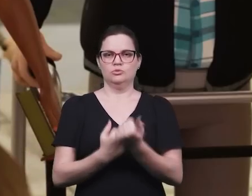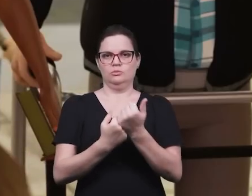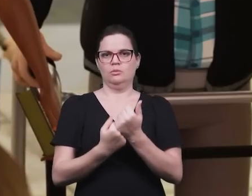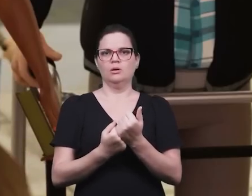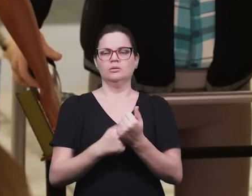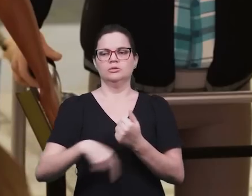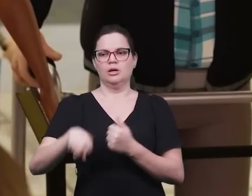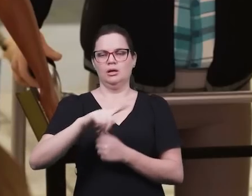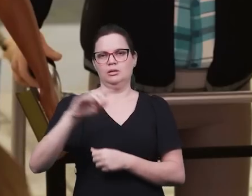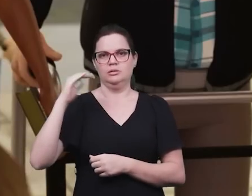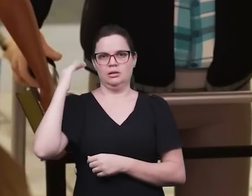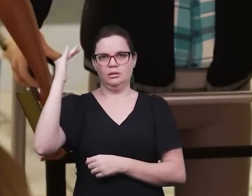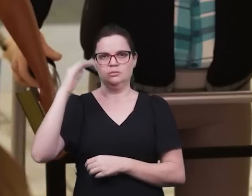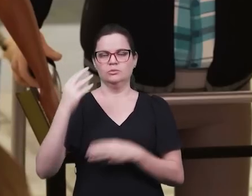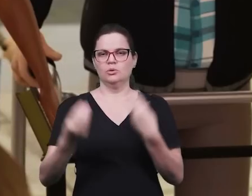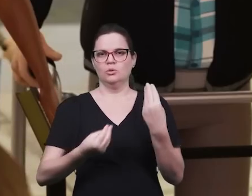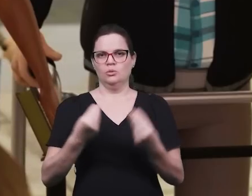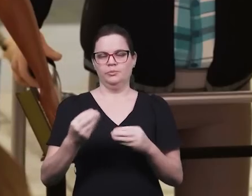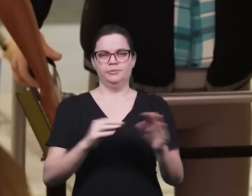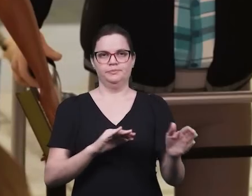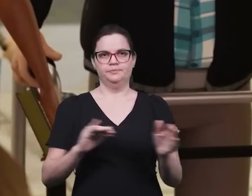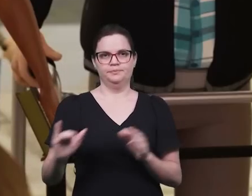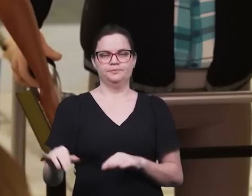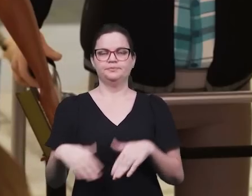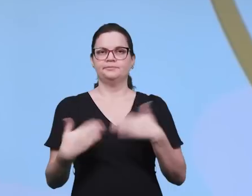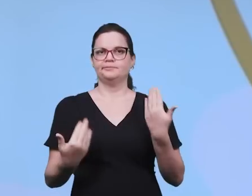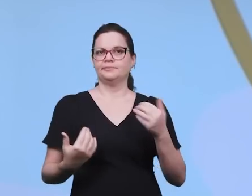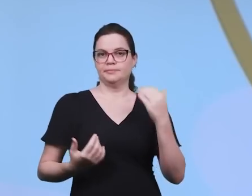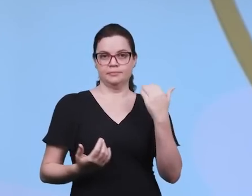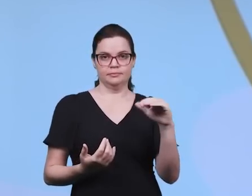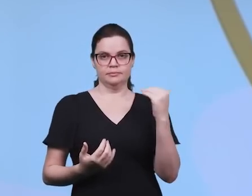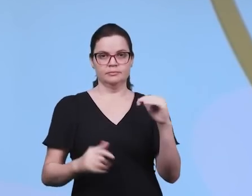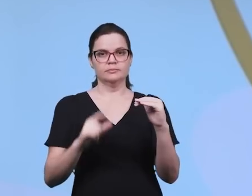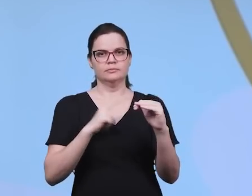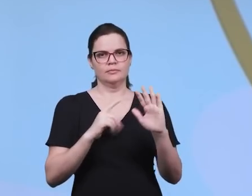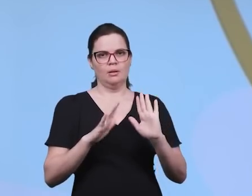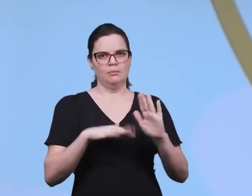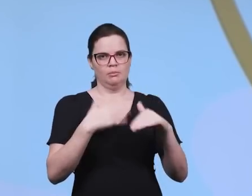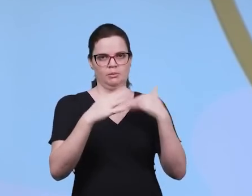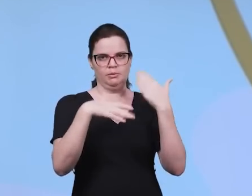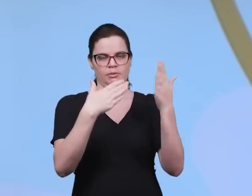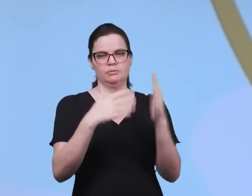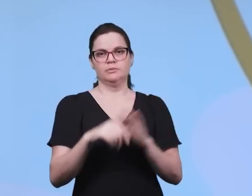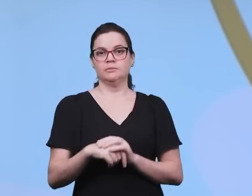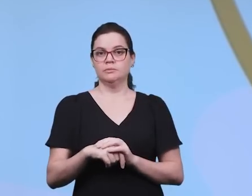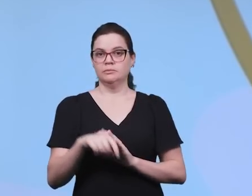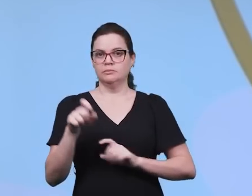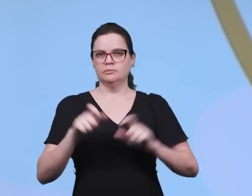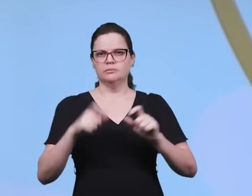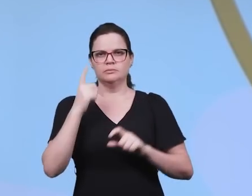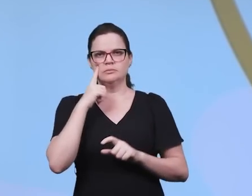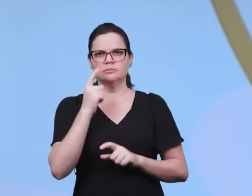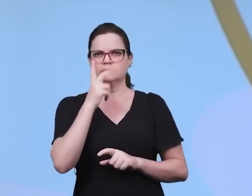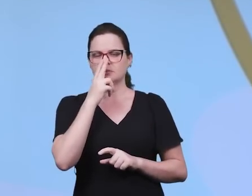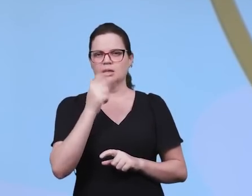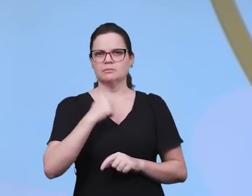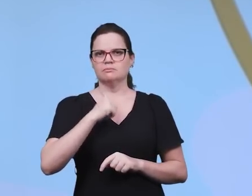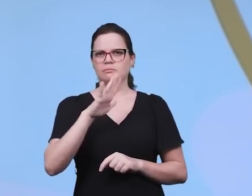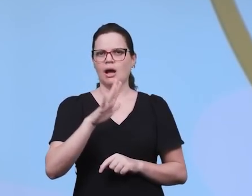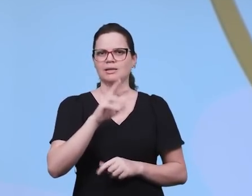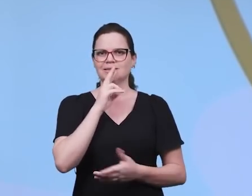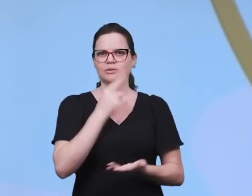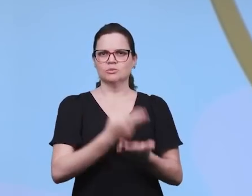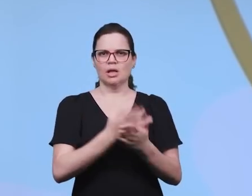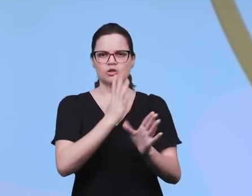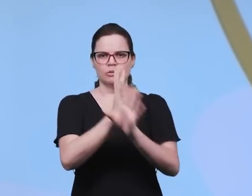a adultos? Olha, a ciência por si só tem evoluído muito, né? As pessoas até questionam assim, parece que está tendo mais diagnósticos